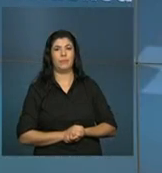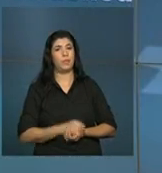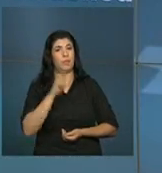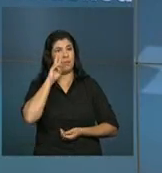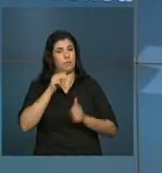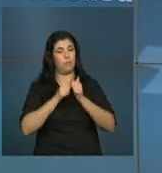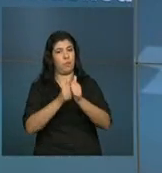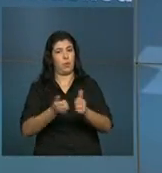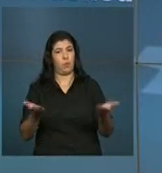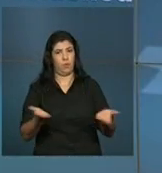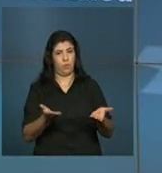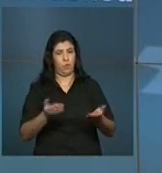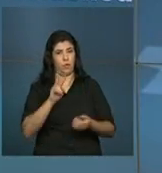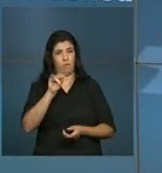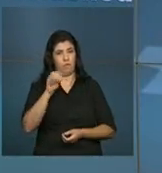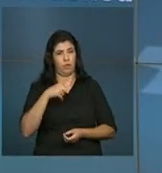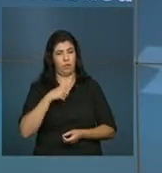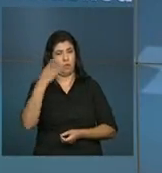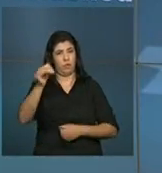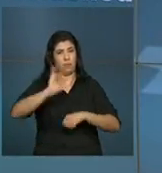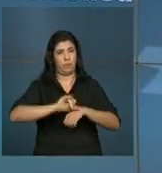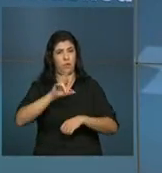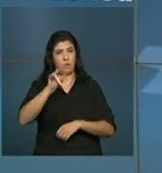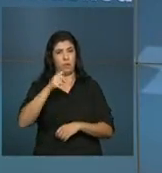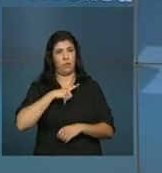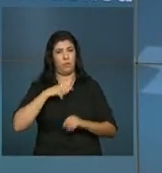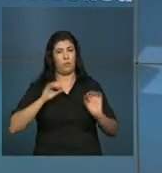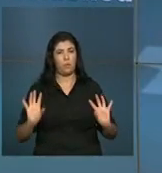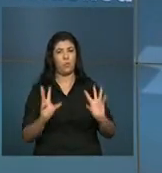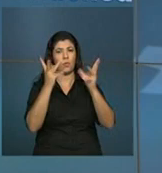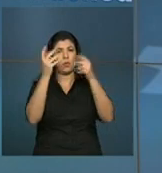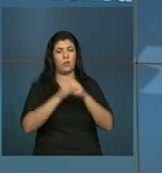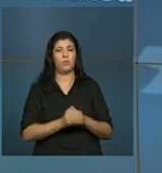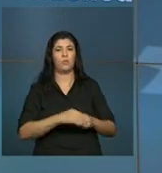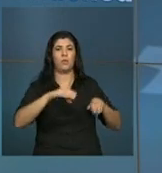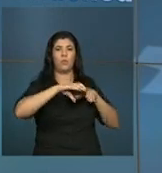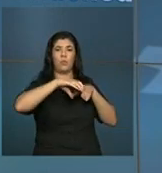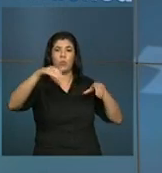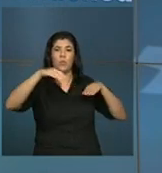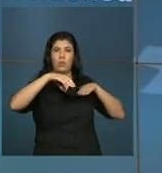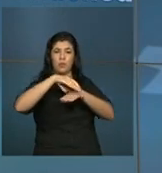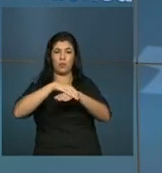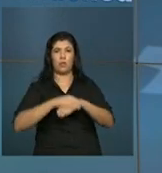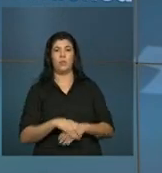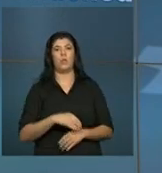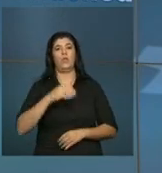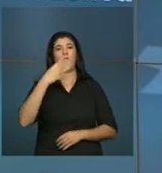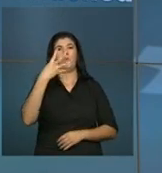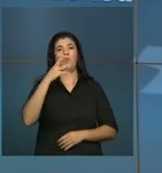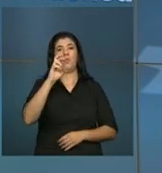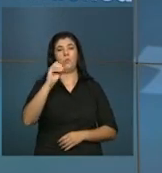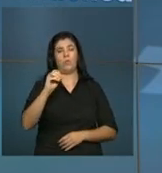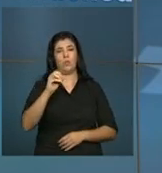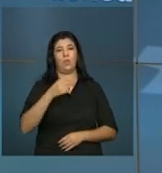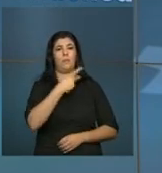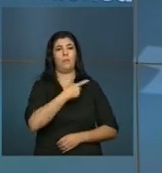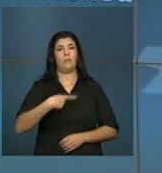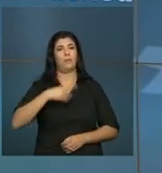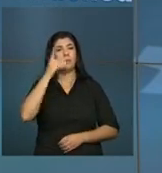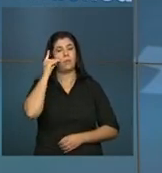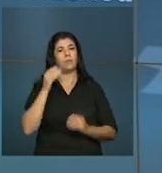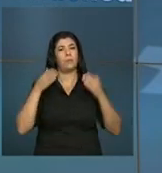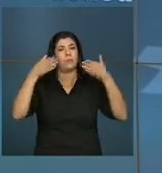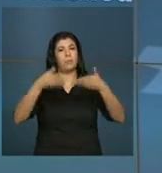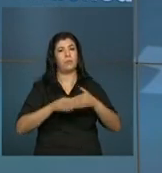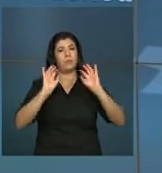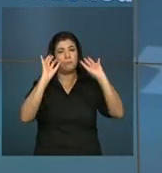Você assistiu ao vivo do Rio de Janeiro a inauguração do túnel Rio 450. A presidenta Dilma Rousseff participou